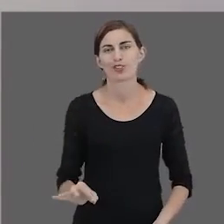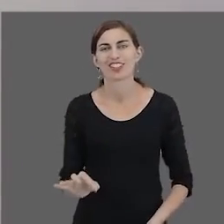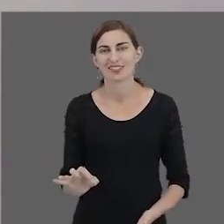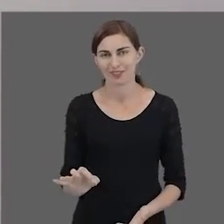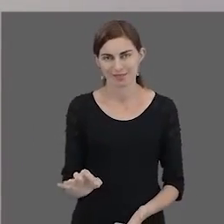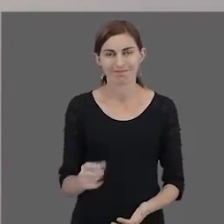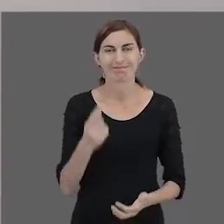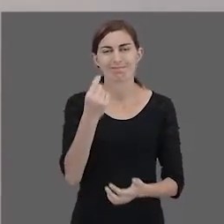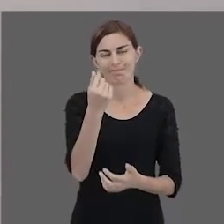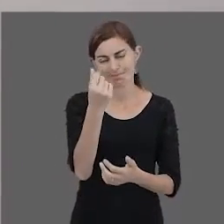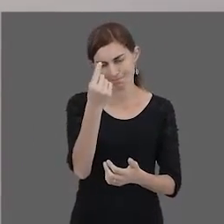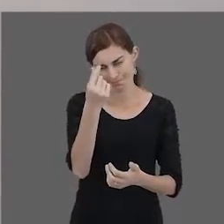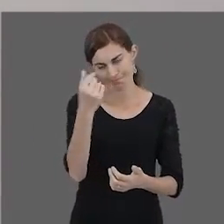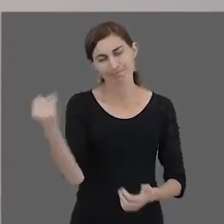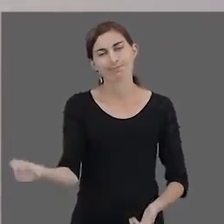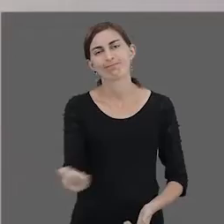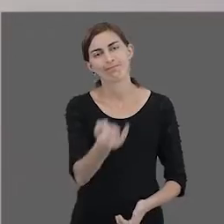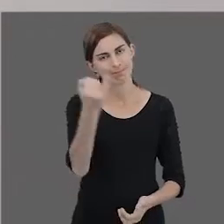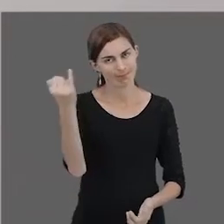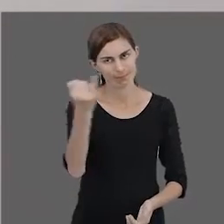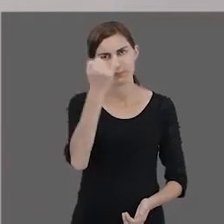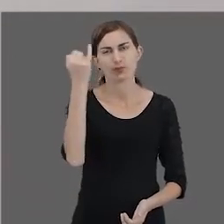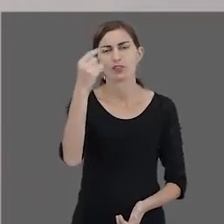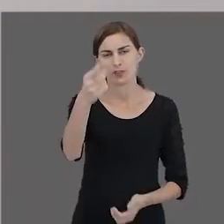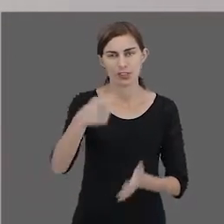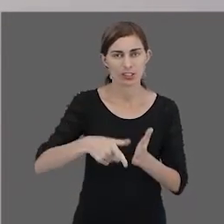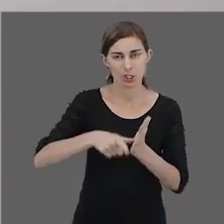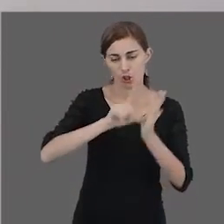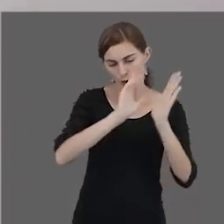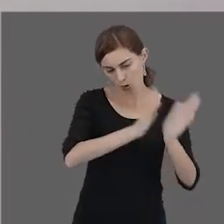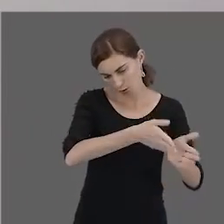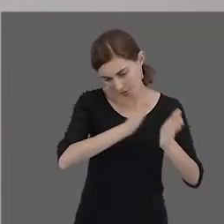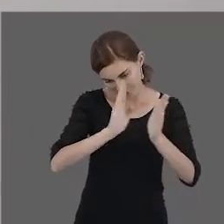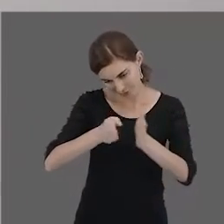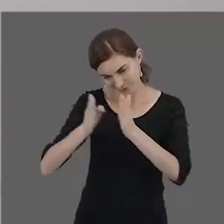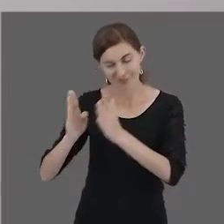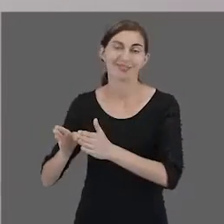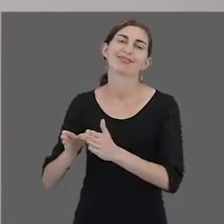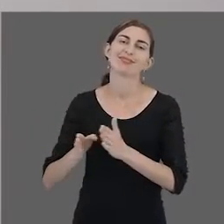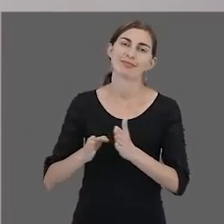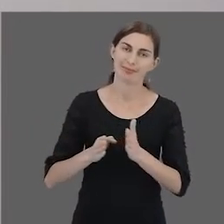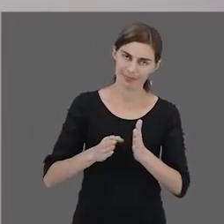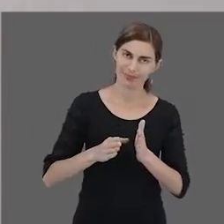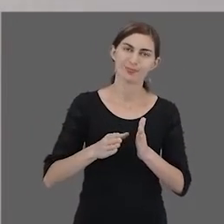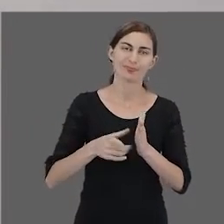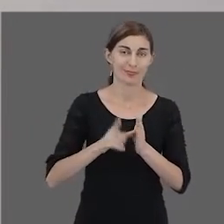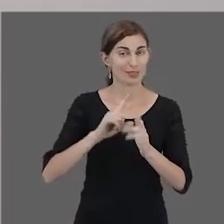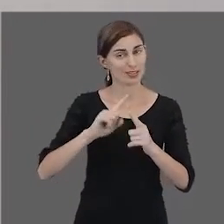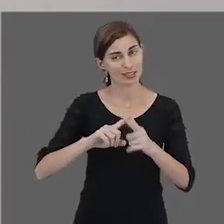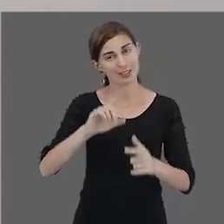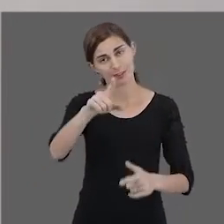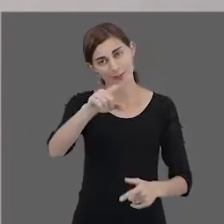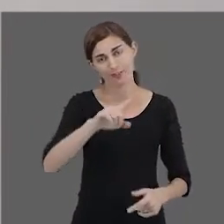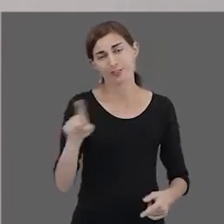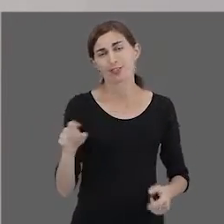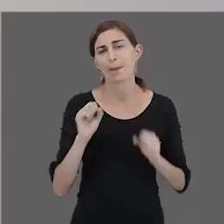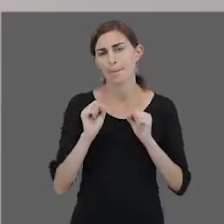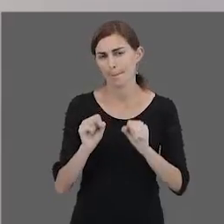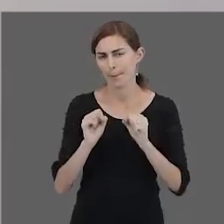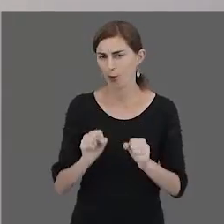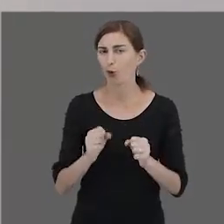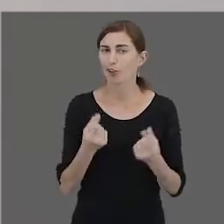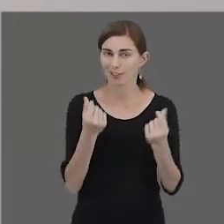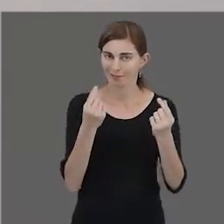suprimento. Então, é importante que vocês organizem, porque senão vocês podem ser